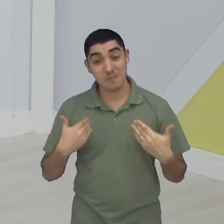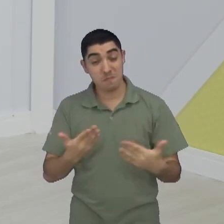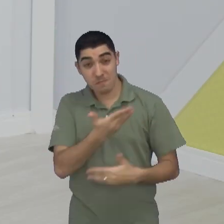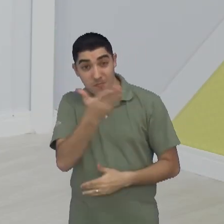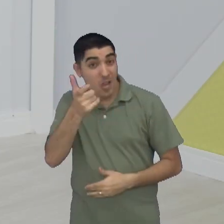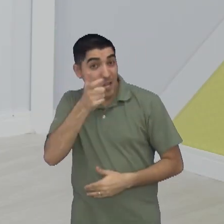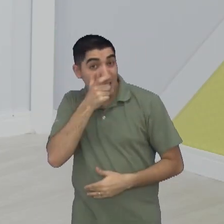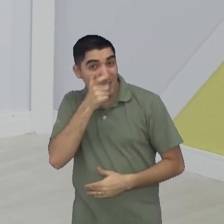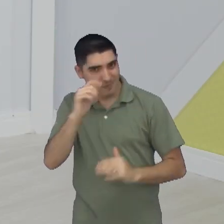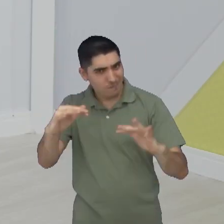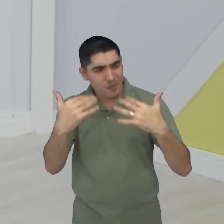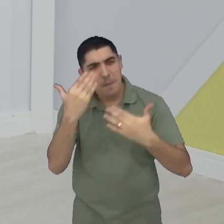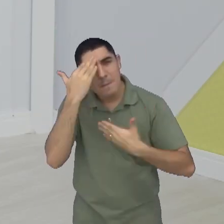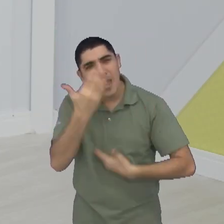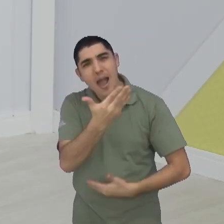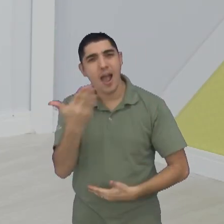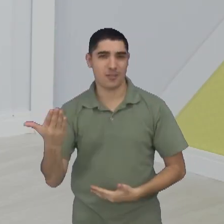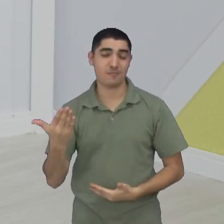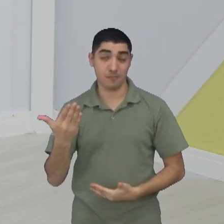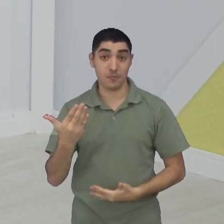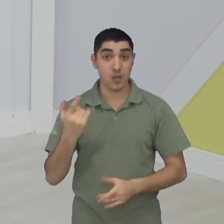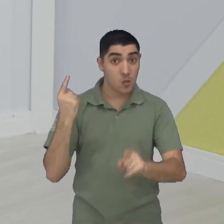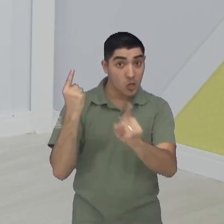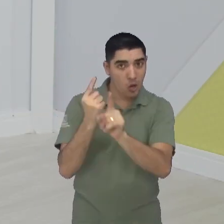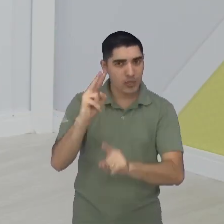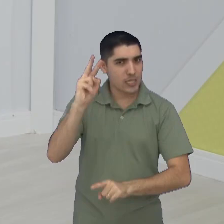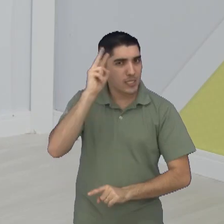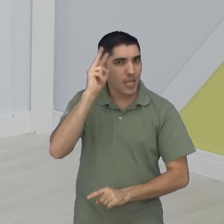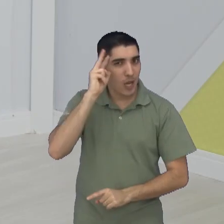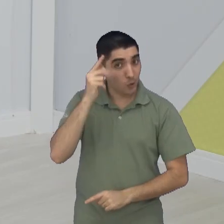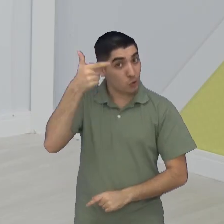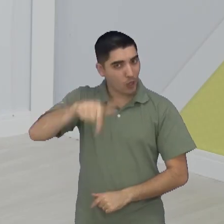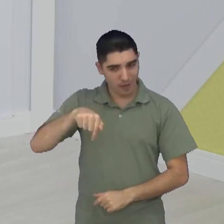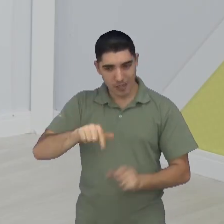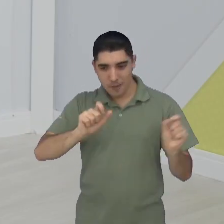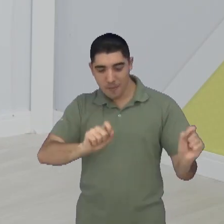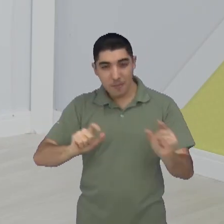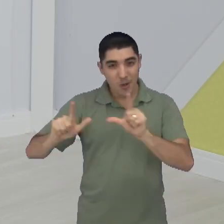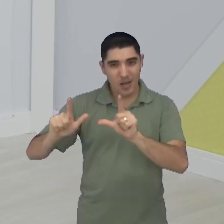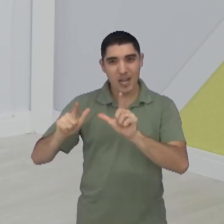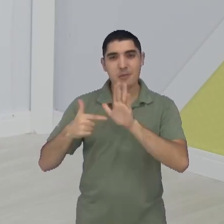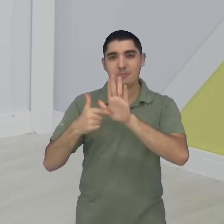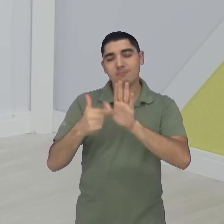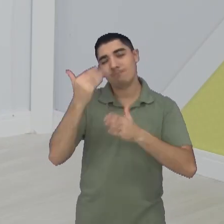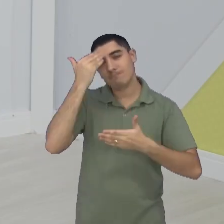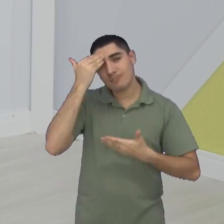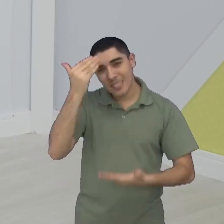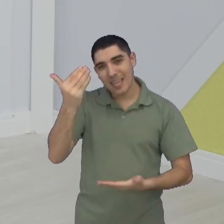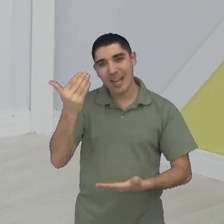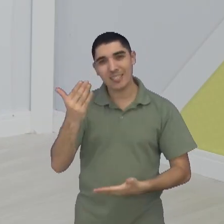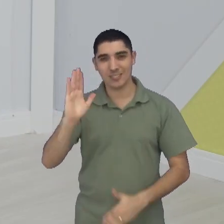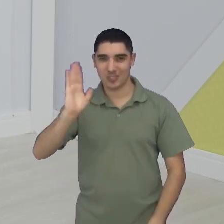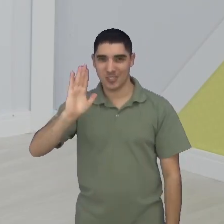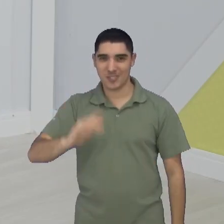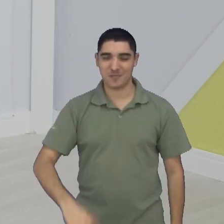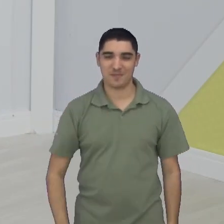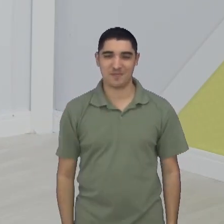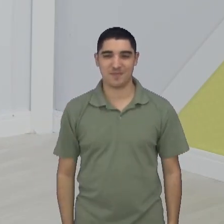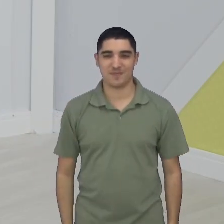tela, muito obrigado pela companhia. Segunda-feira a gente volta com mais uma Hora do Esporte. Muito obrigado, valeu e tchau.